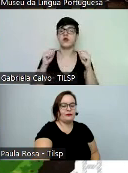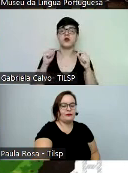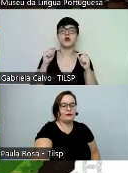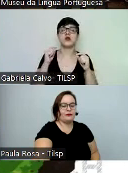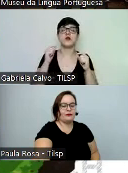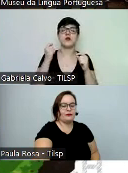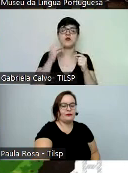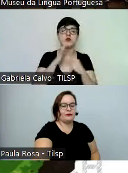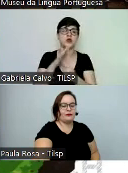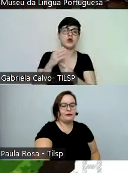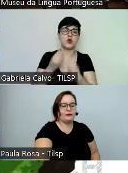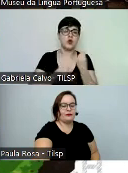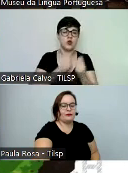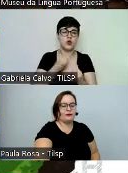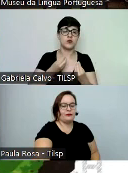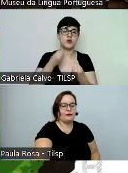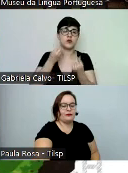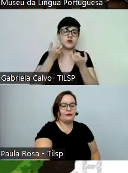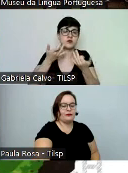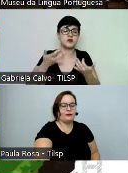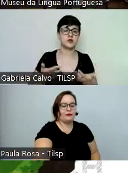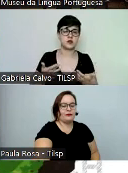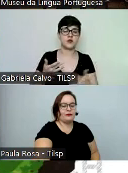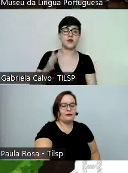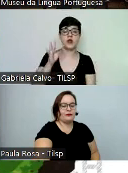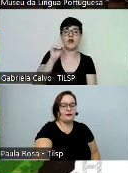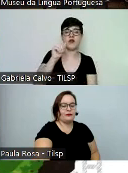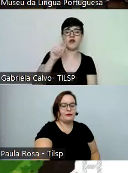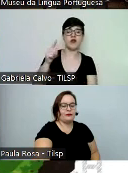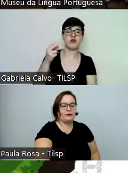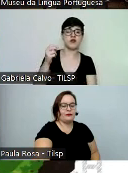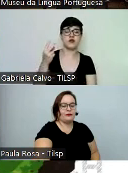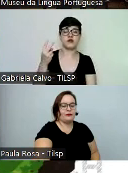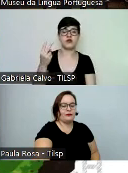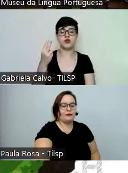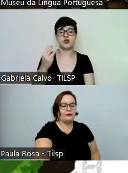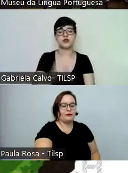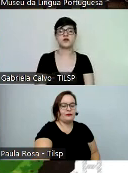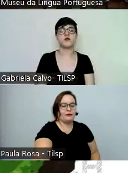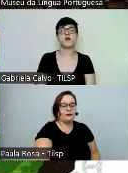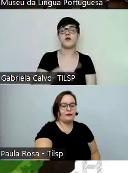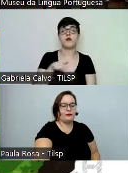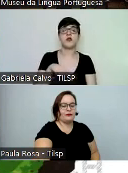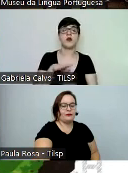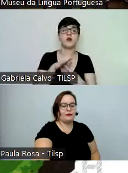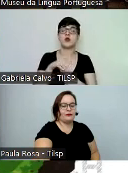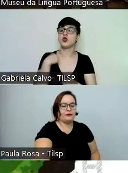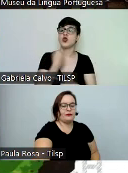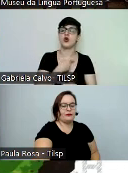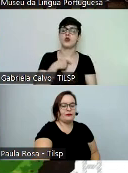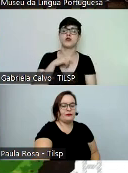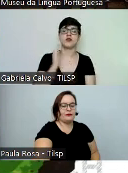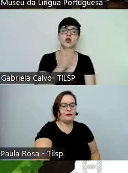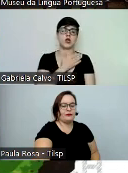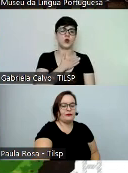e São 50 artistas refletindo sobre as sobre as letras sobre a letra do nosso hino nacional